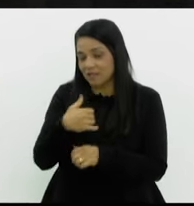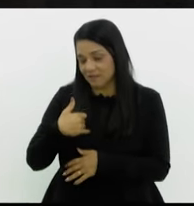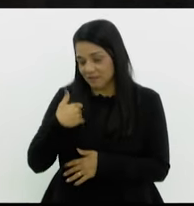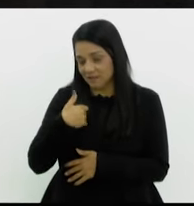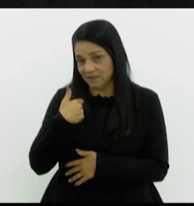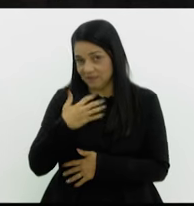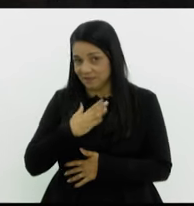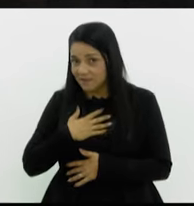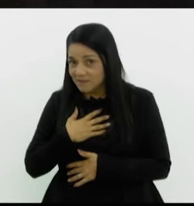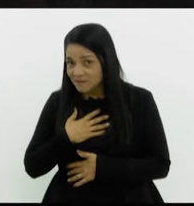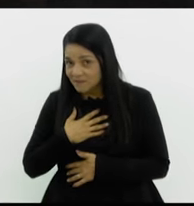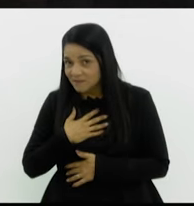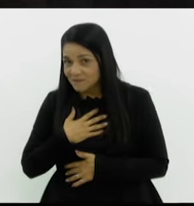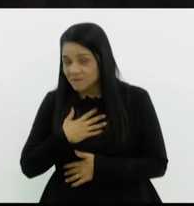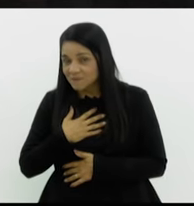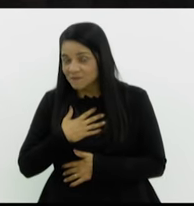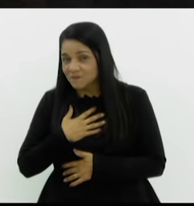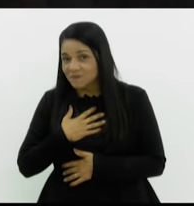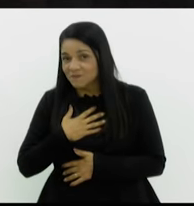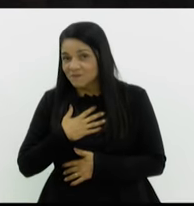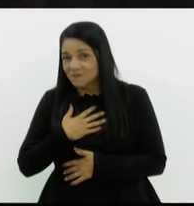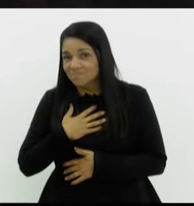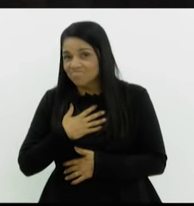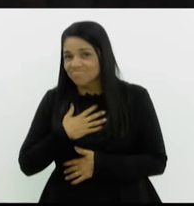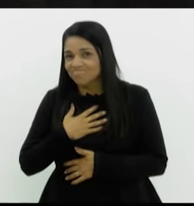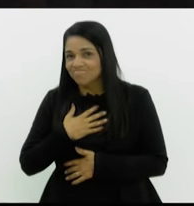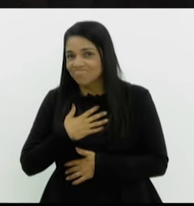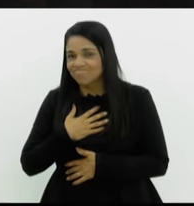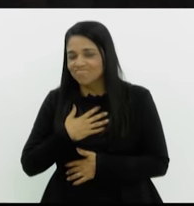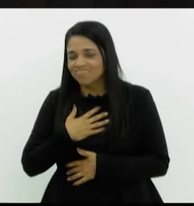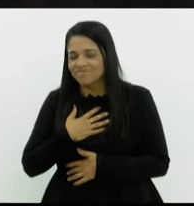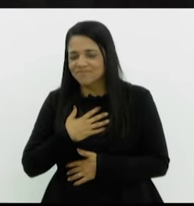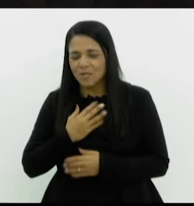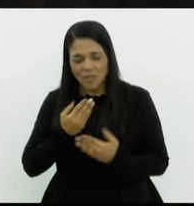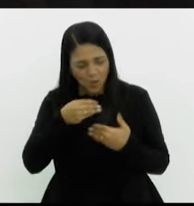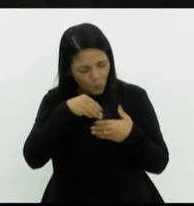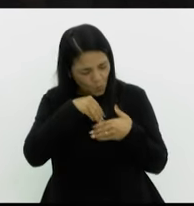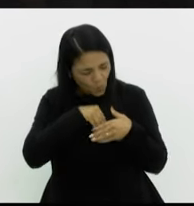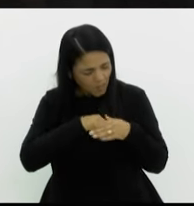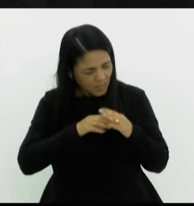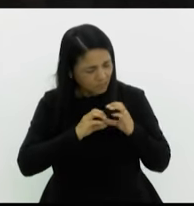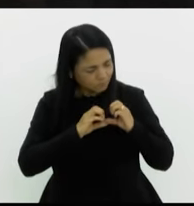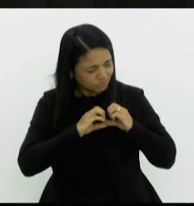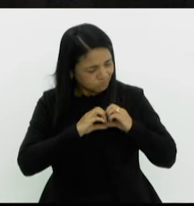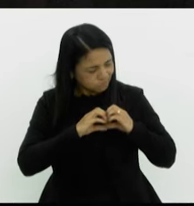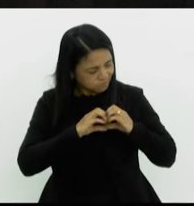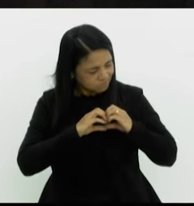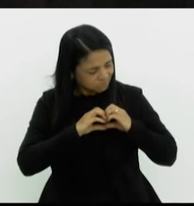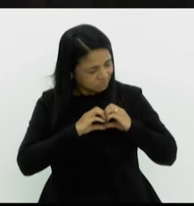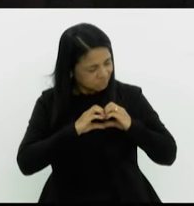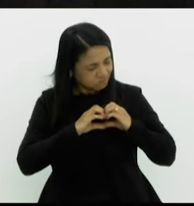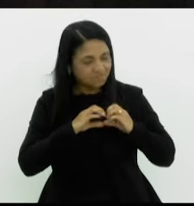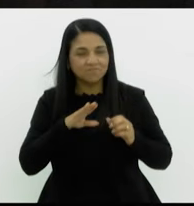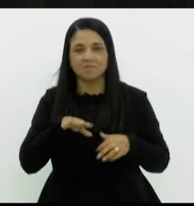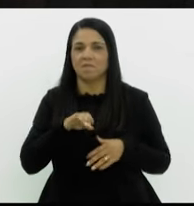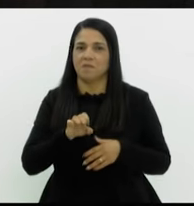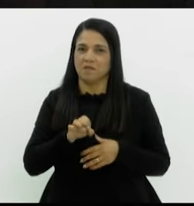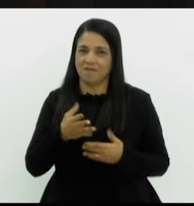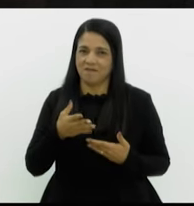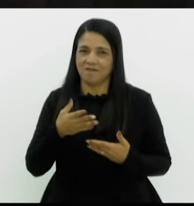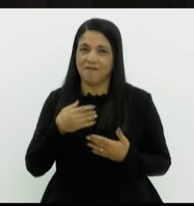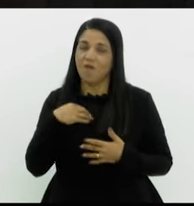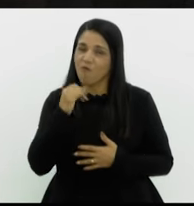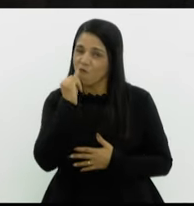E esta figura não sai da minha vida. E eu digo felizmente. Então, queria aqui